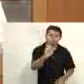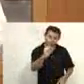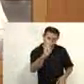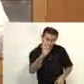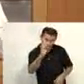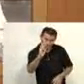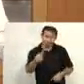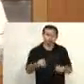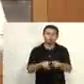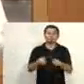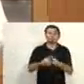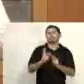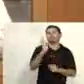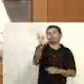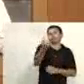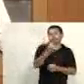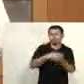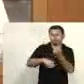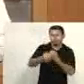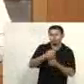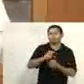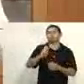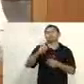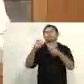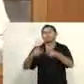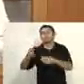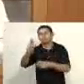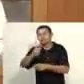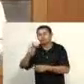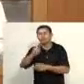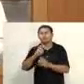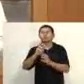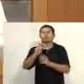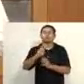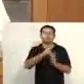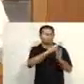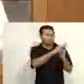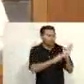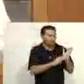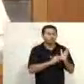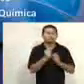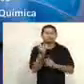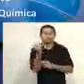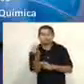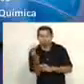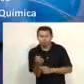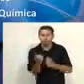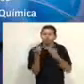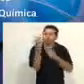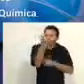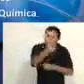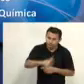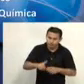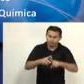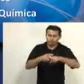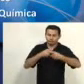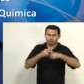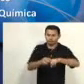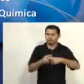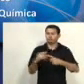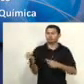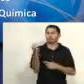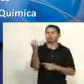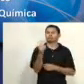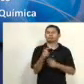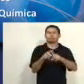a gente utiliza a estatística, os métodos quantitativos, mais uma vez, como ferramentas essenciais